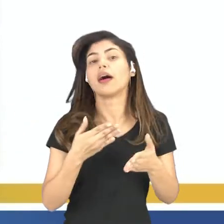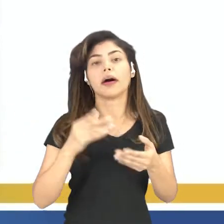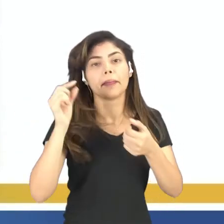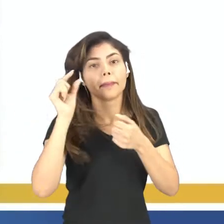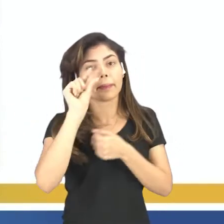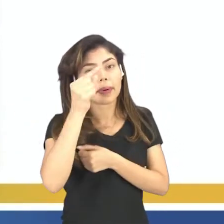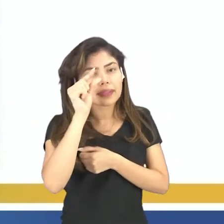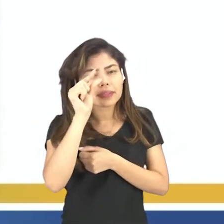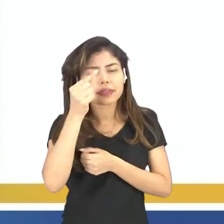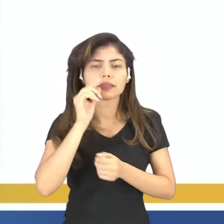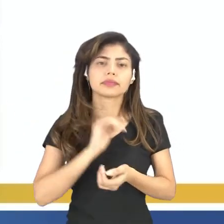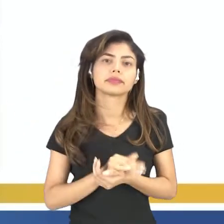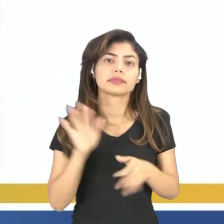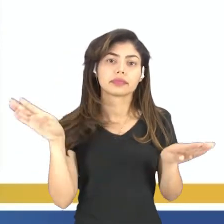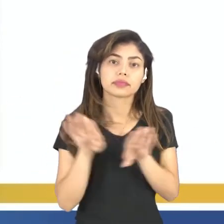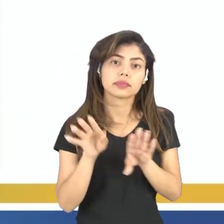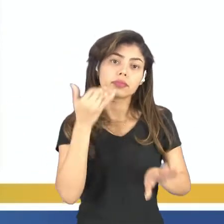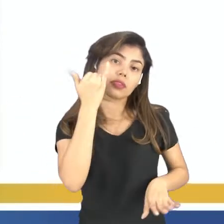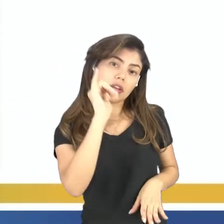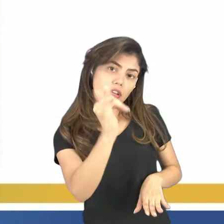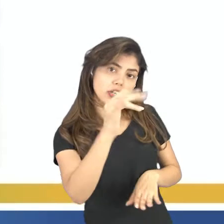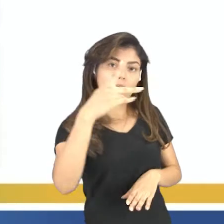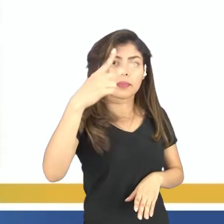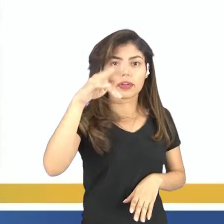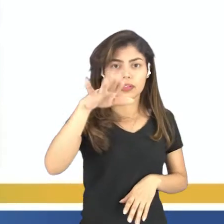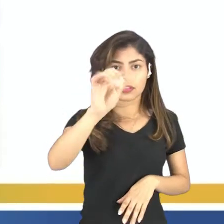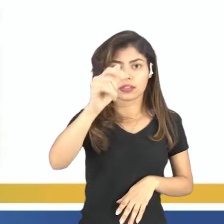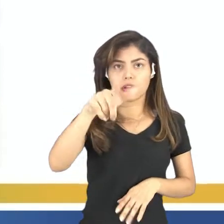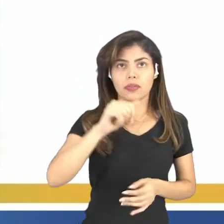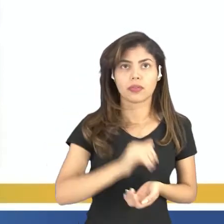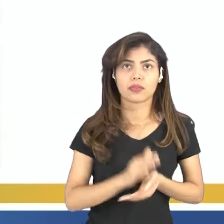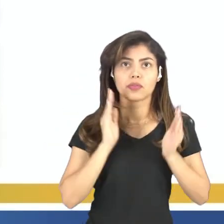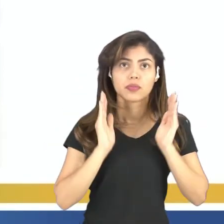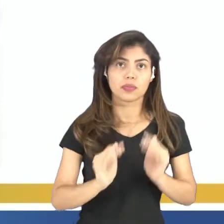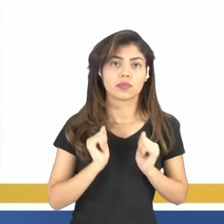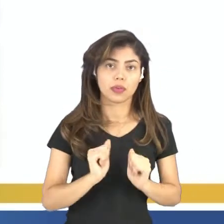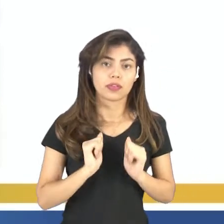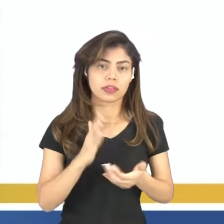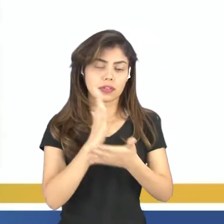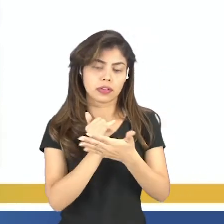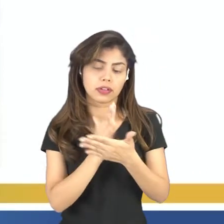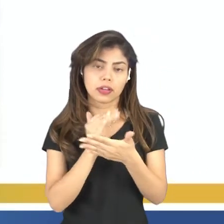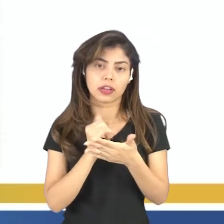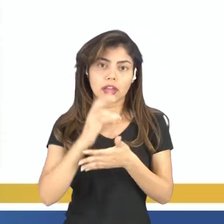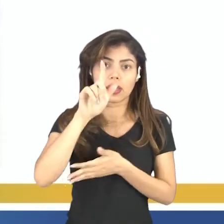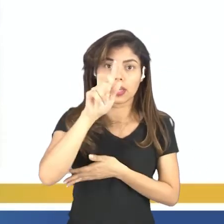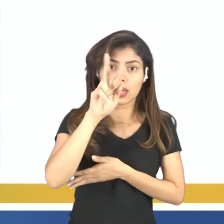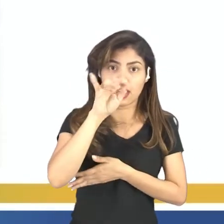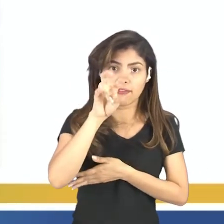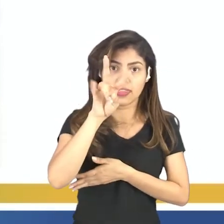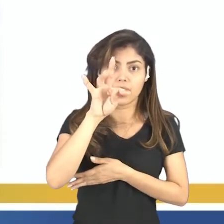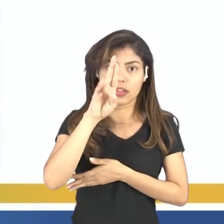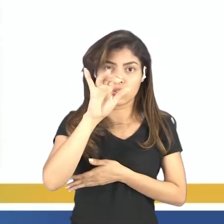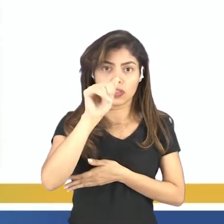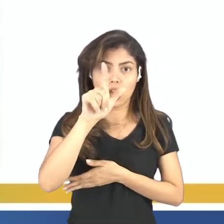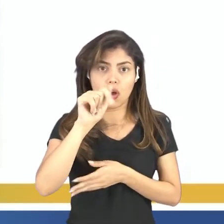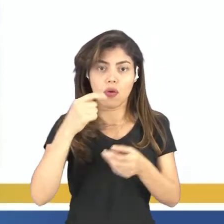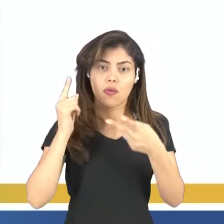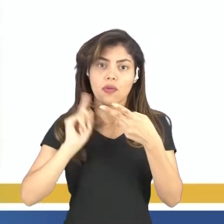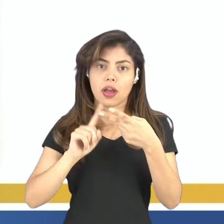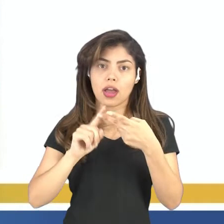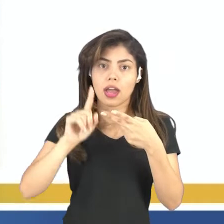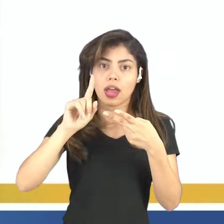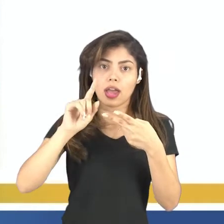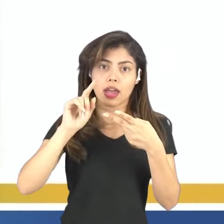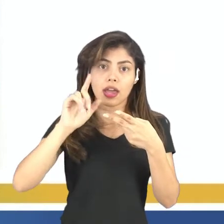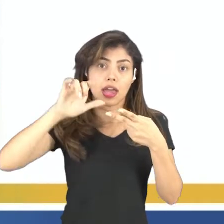a mv² sobre 2, nós podemos calcular a quantidade de energia de movimento de